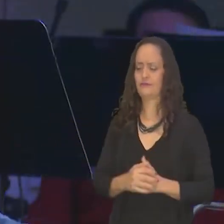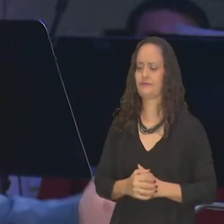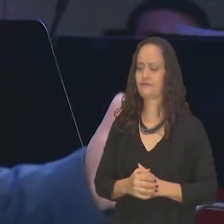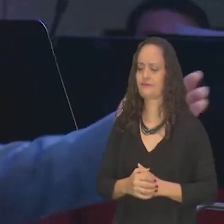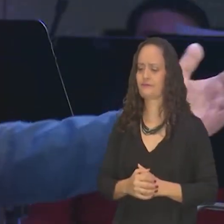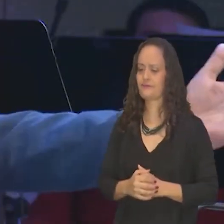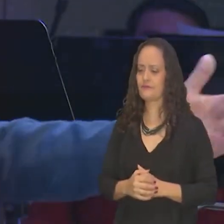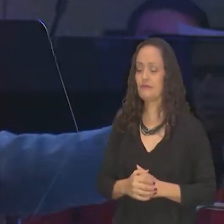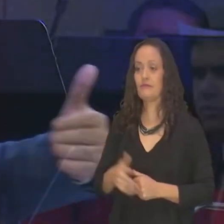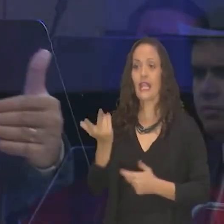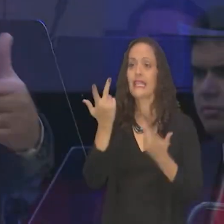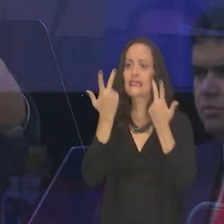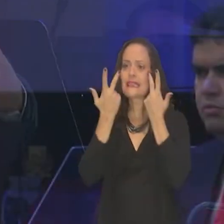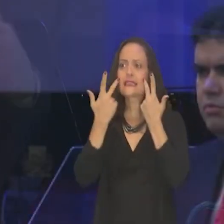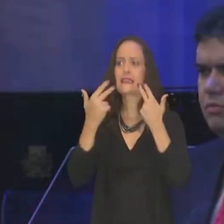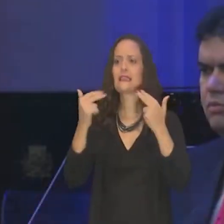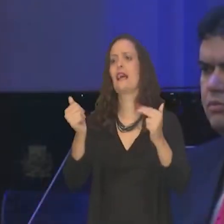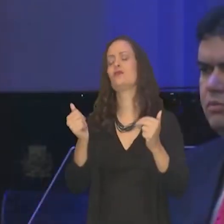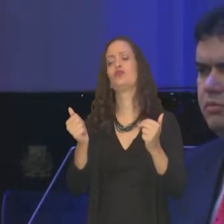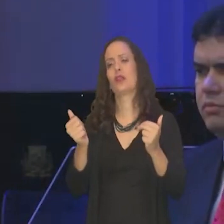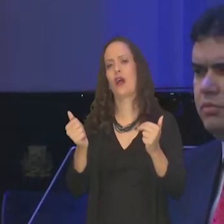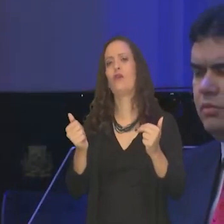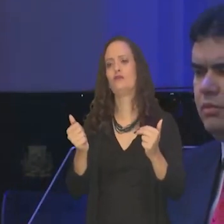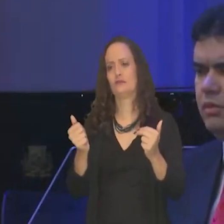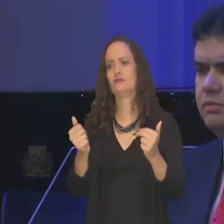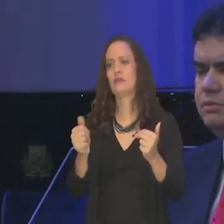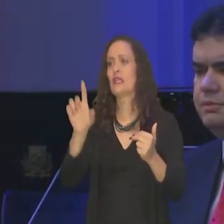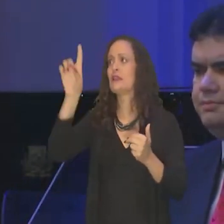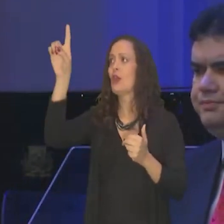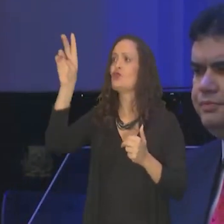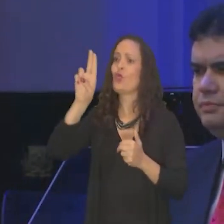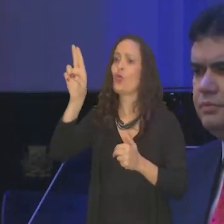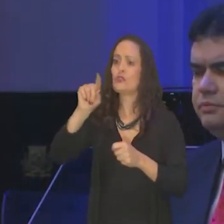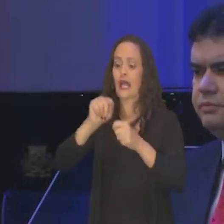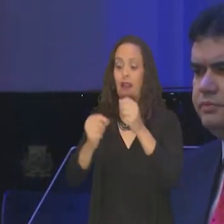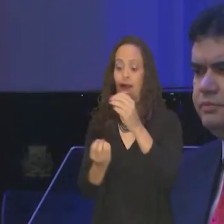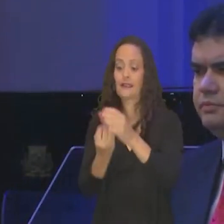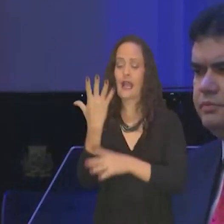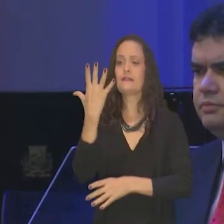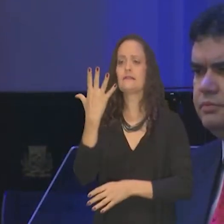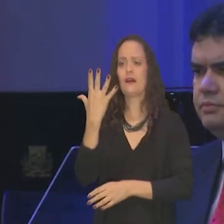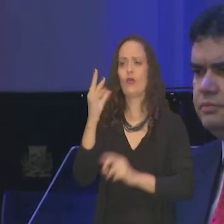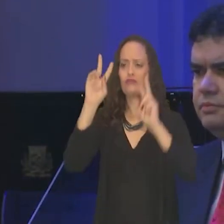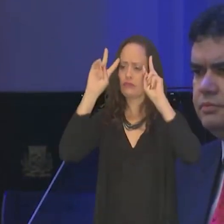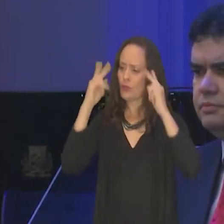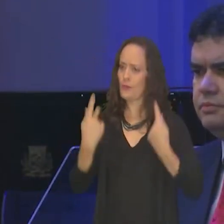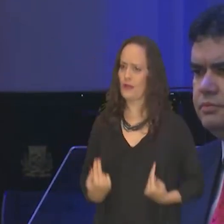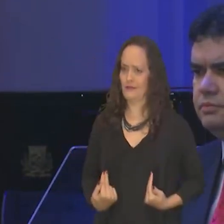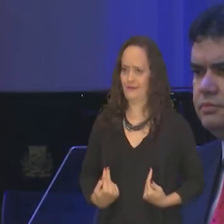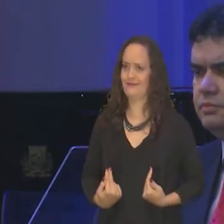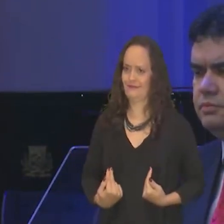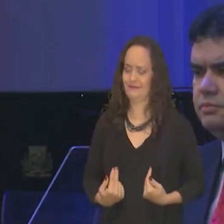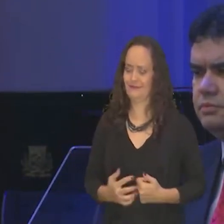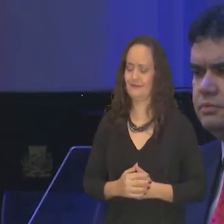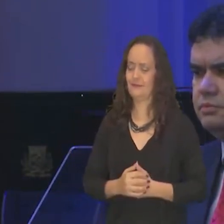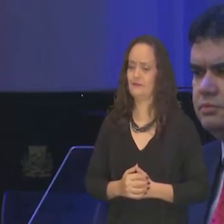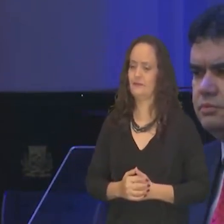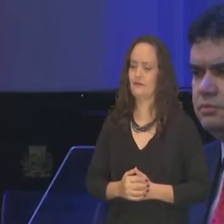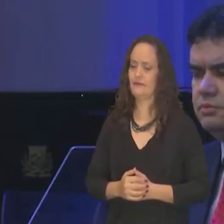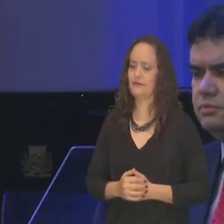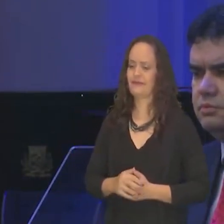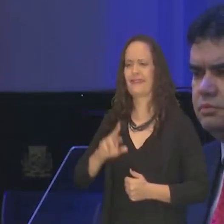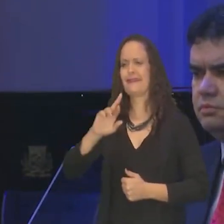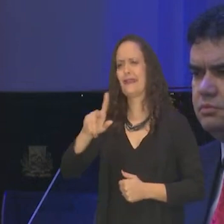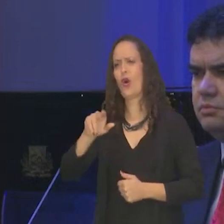É muito natural que ele utilizaria a sua própria criação para falar com a própria criação, e não se utilizar